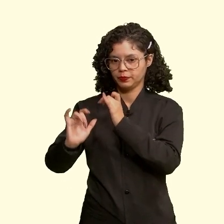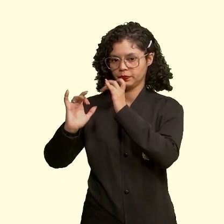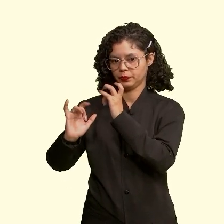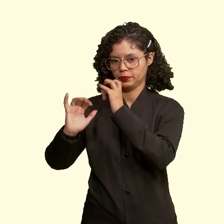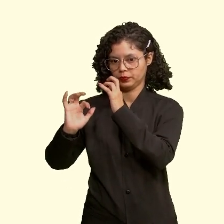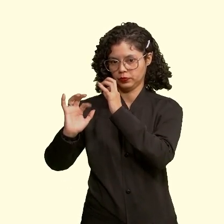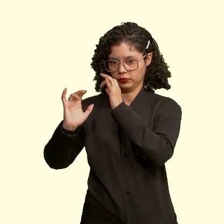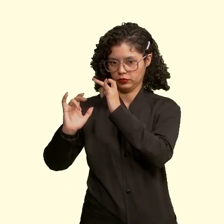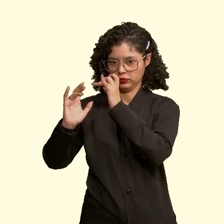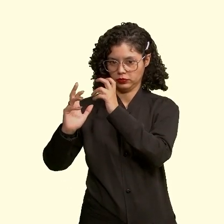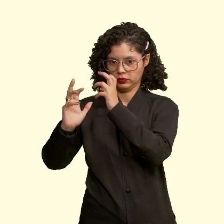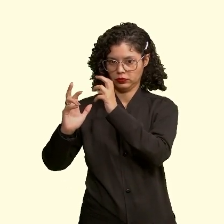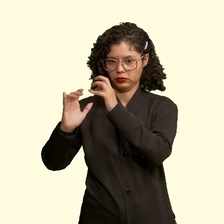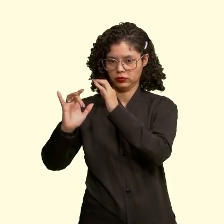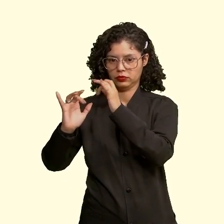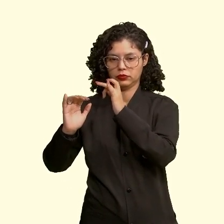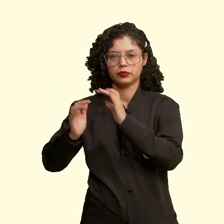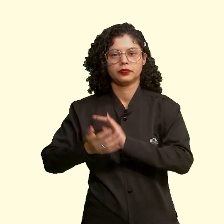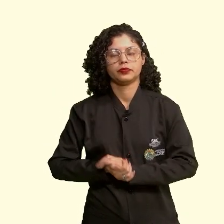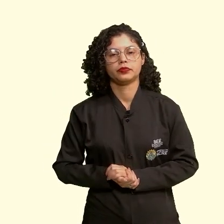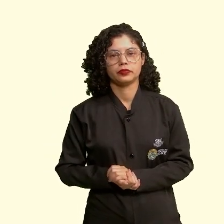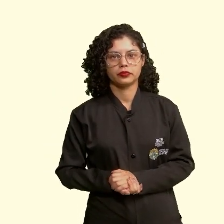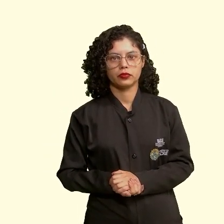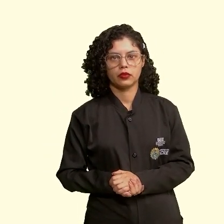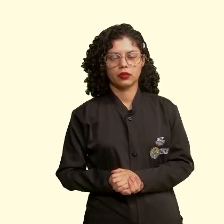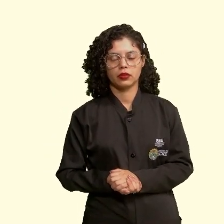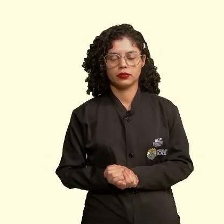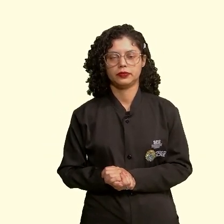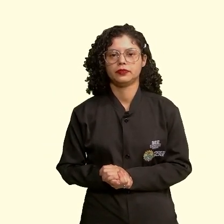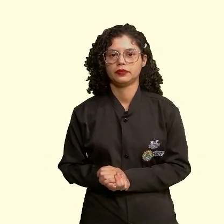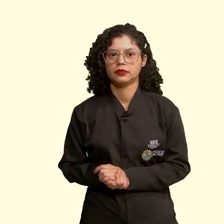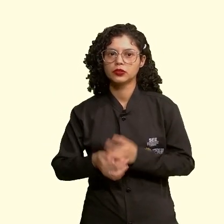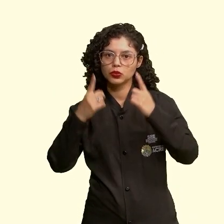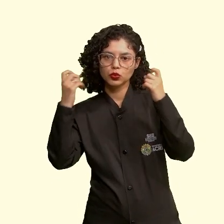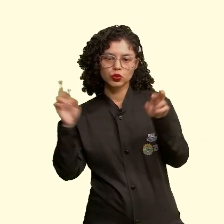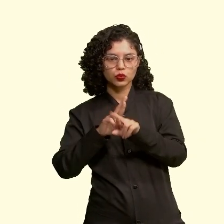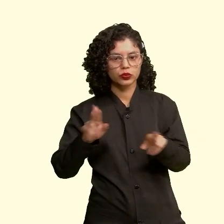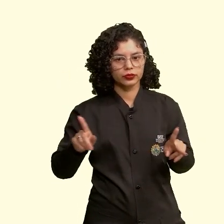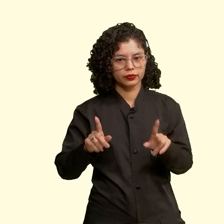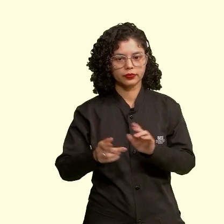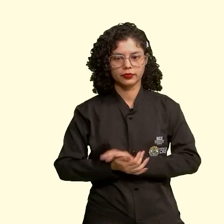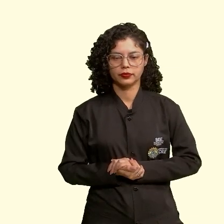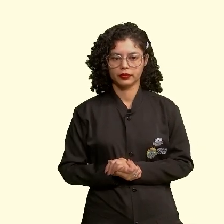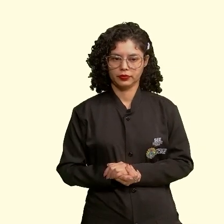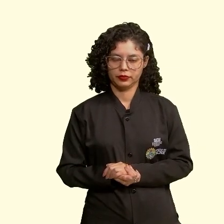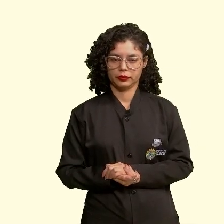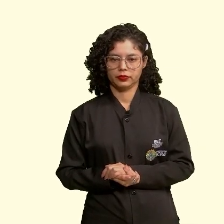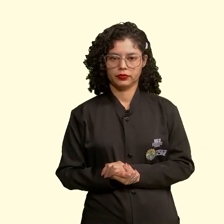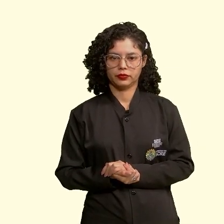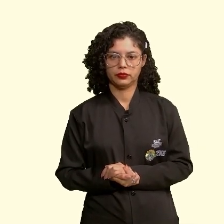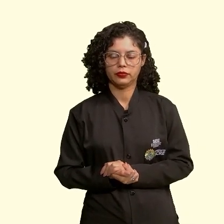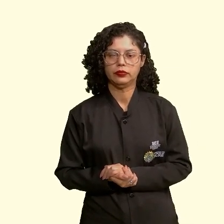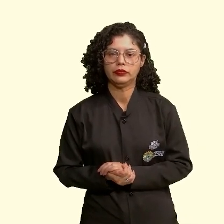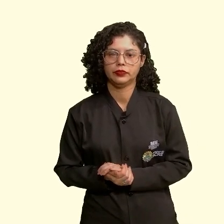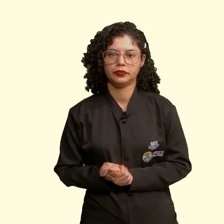aí esses buraquinhos, você vai emitindo uma nota diferente. E eu vou colocar aí,